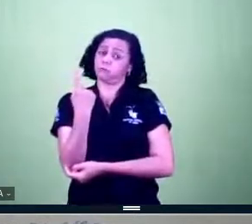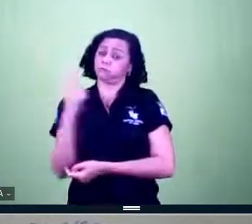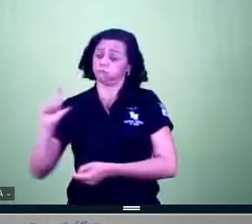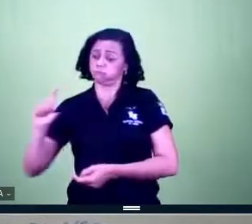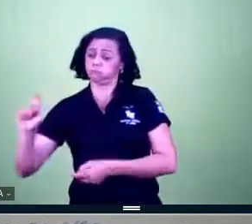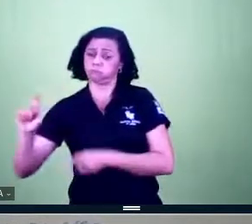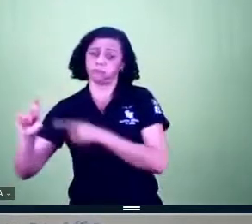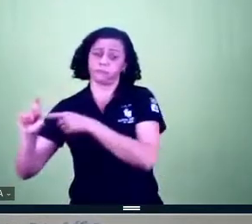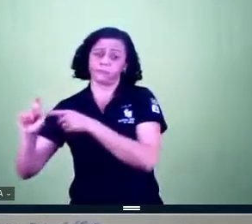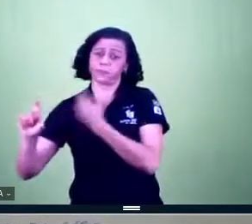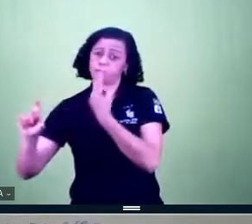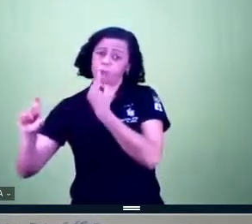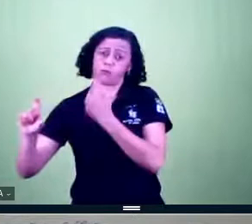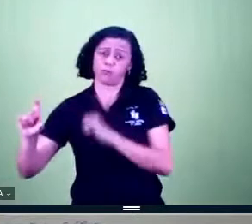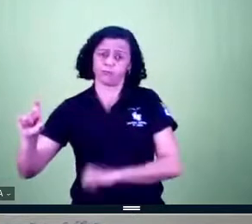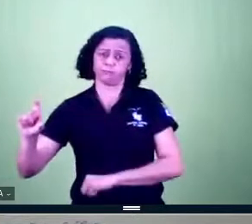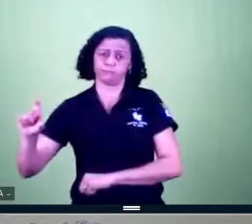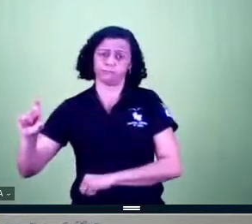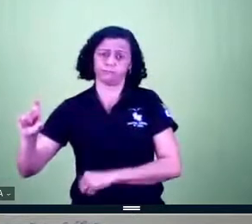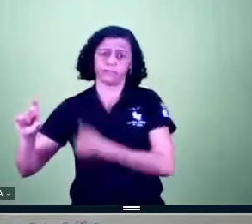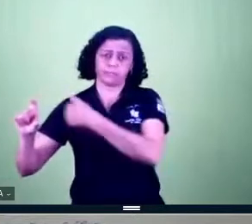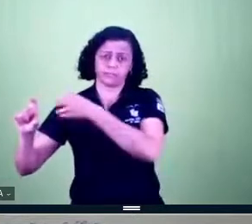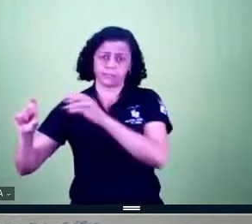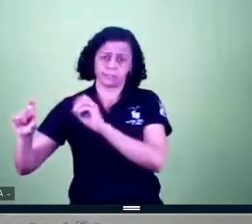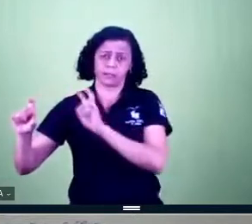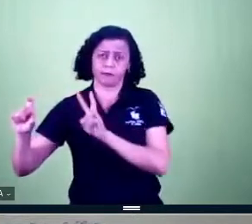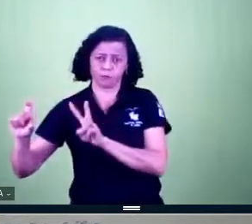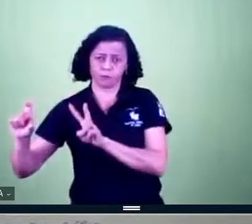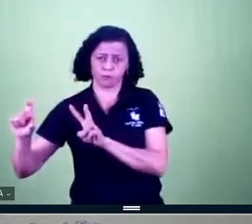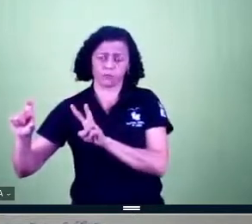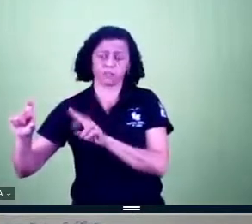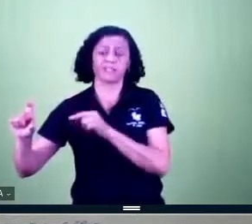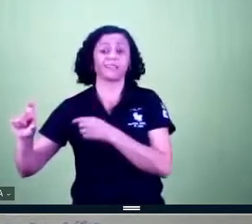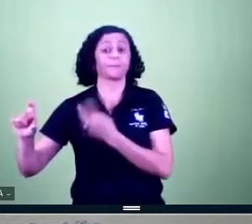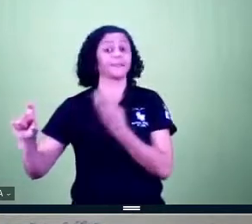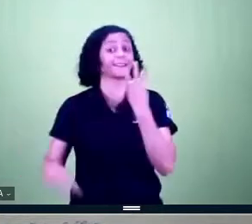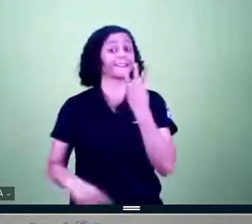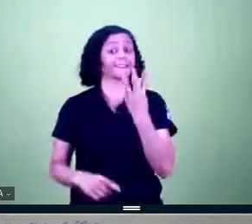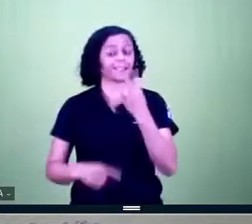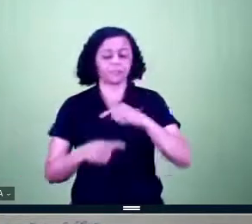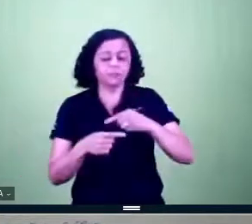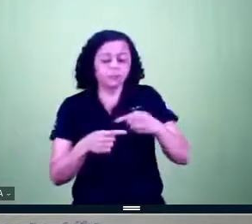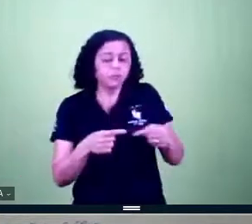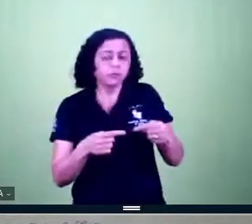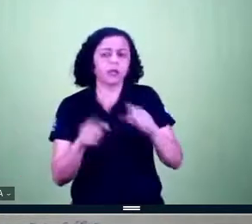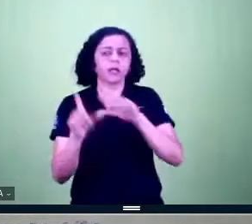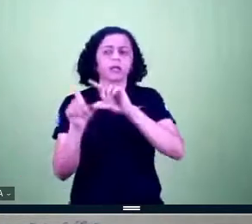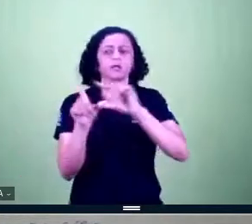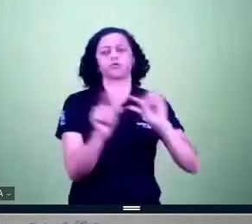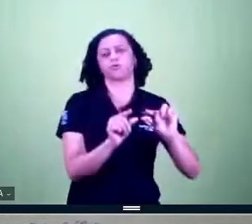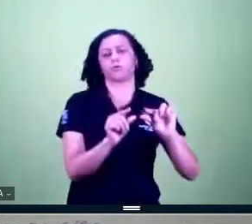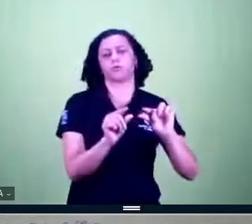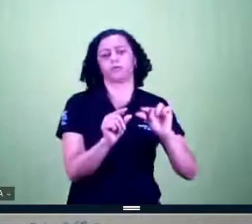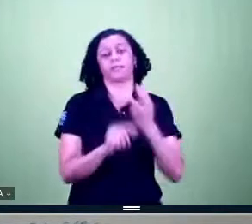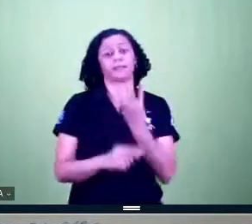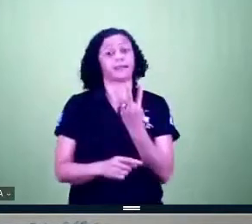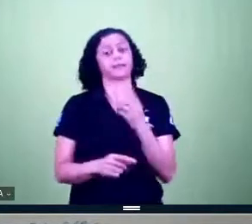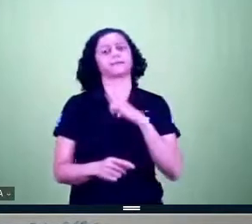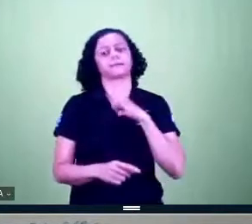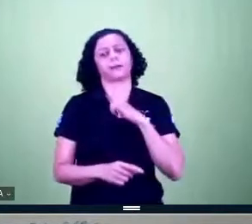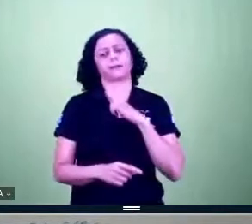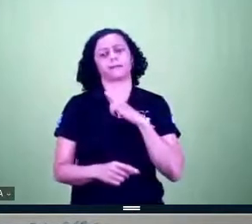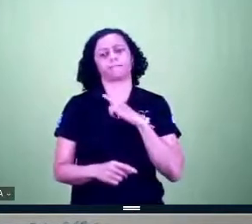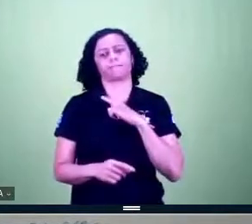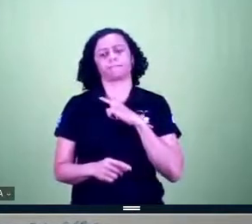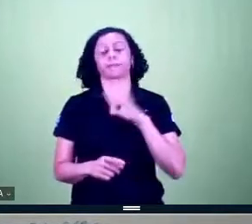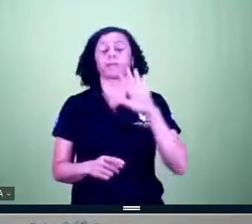eu tenho 3 quedas de tensão, uma para cada elemento resistível. Então, se eu tenho uma fonte, se eu tivesse 2 fontes, eu ia somar VF1